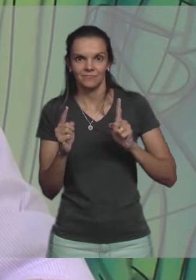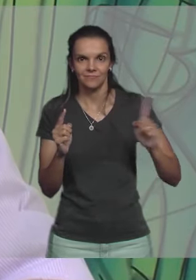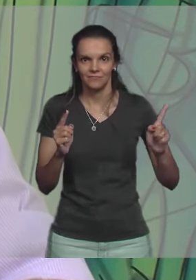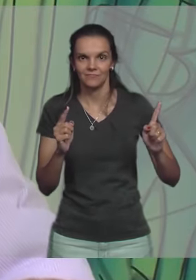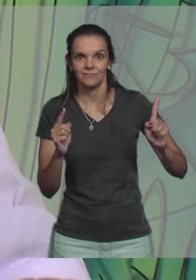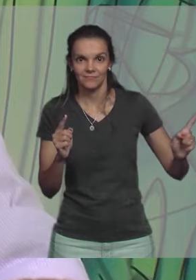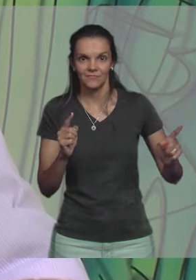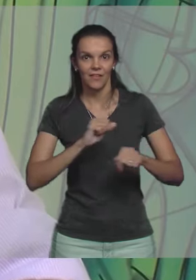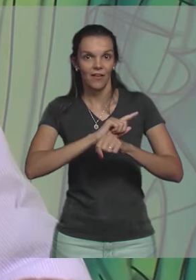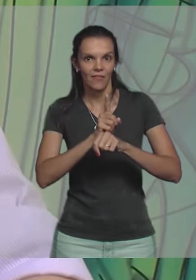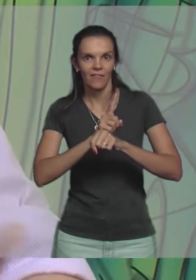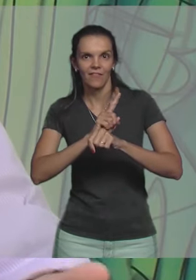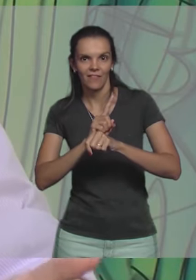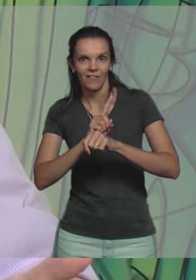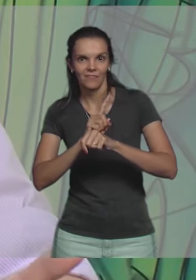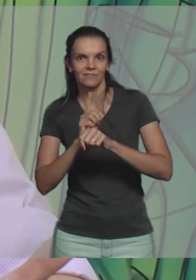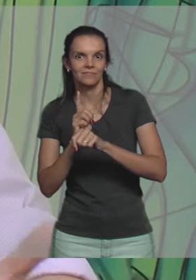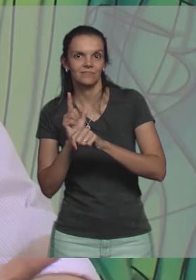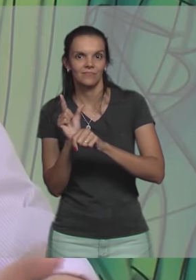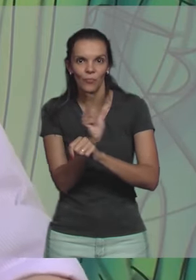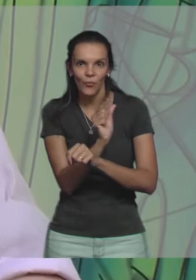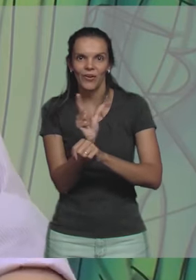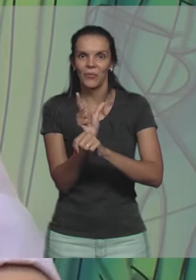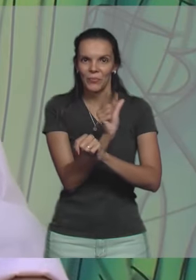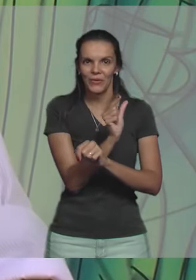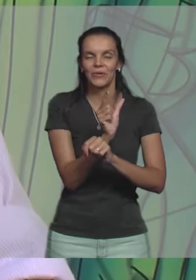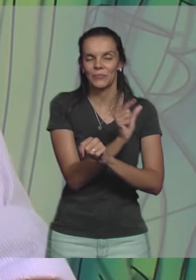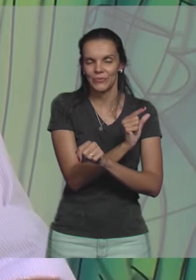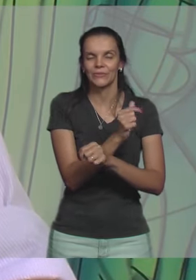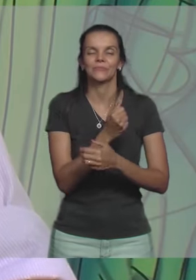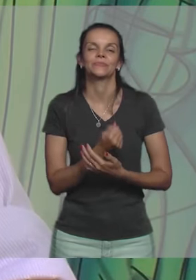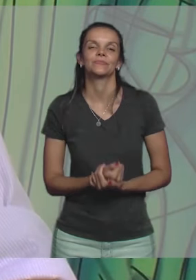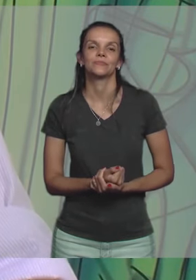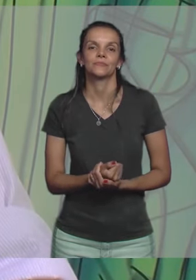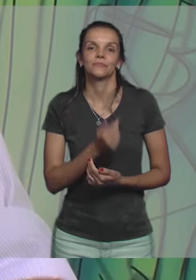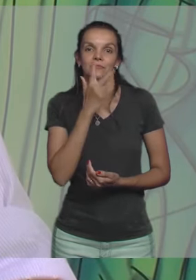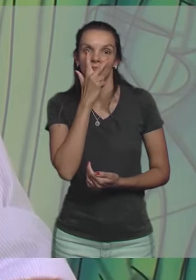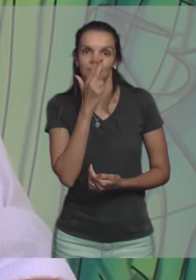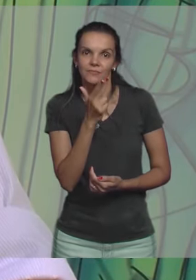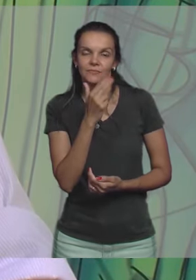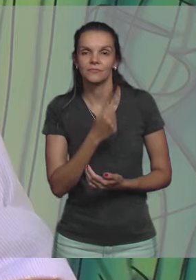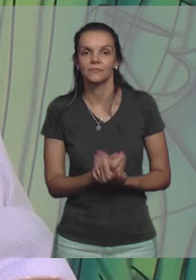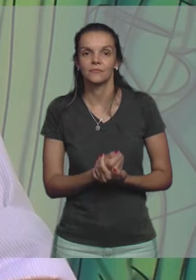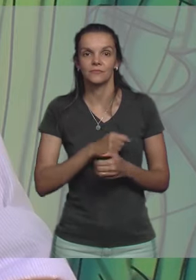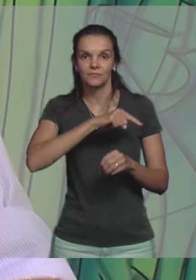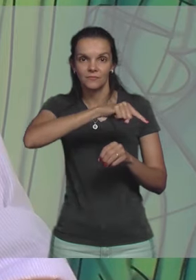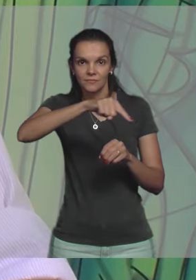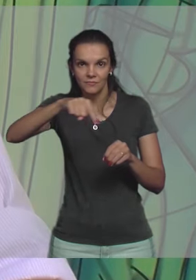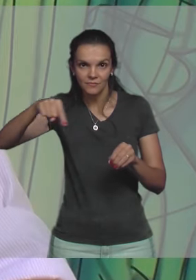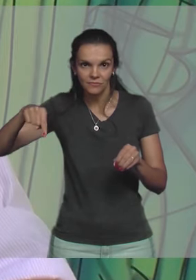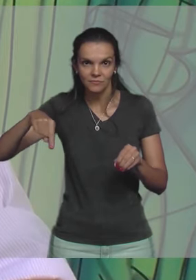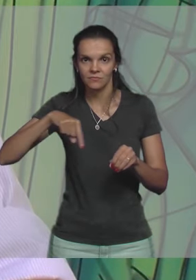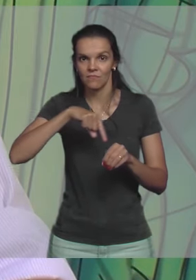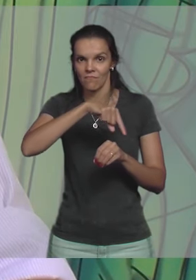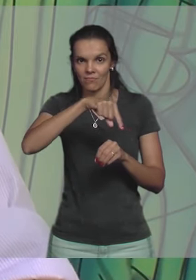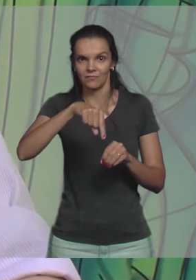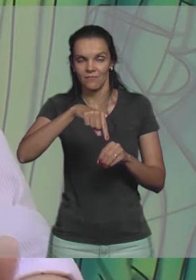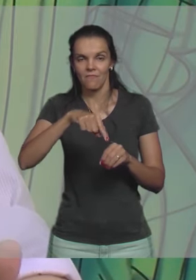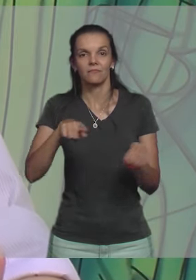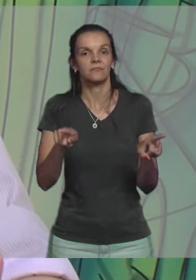ou diminuir a velocidade diretriz, né? Da mesma maneira, uma rotatória pode ser usada